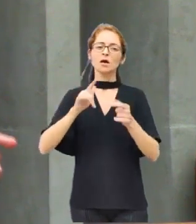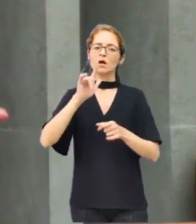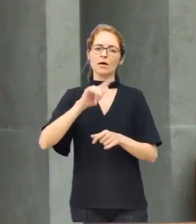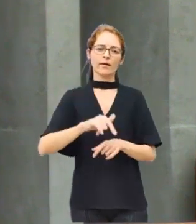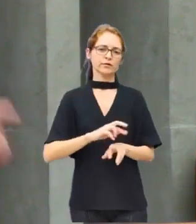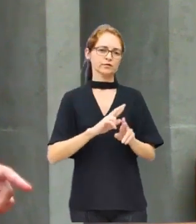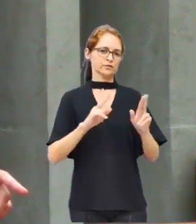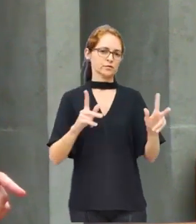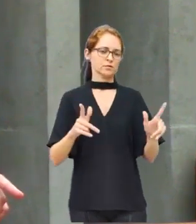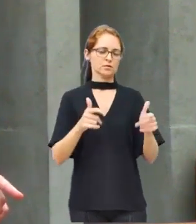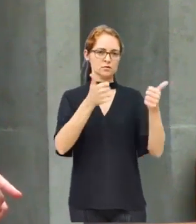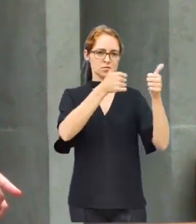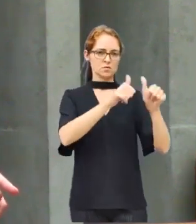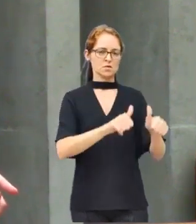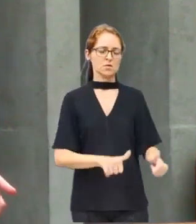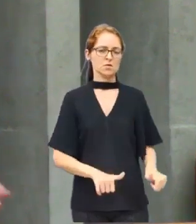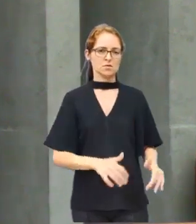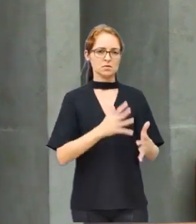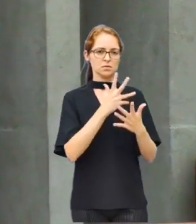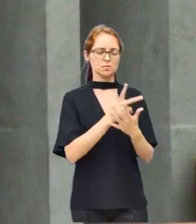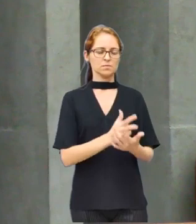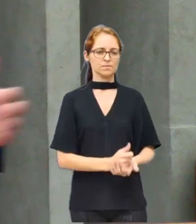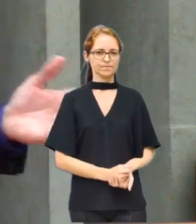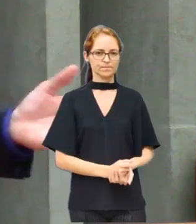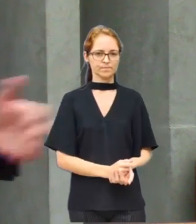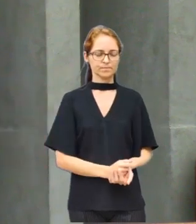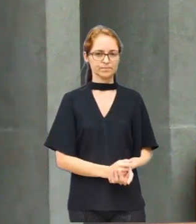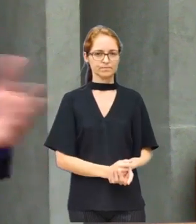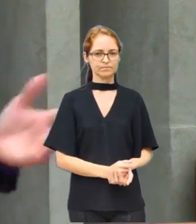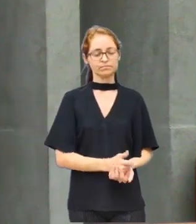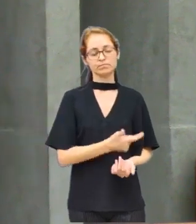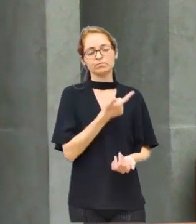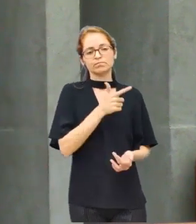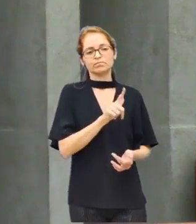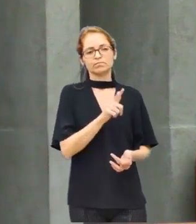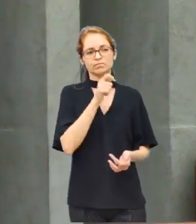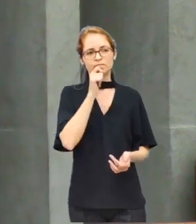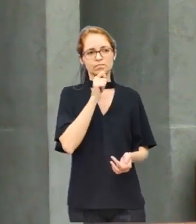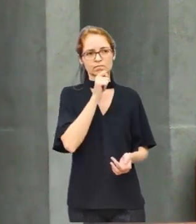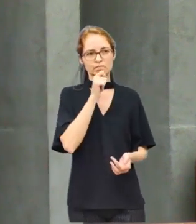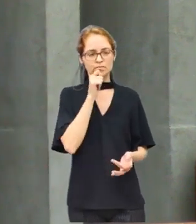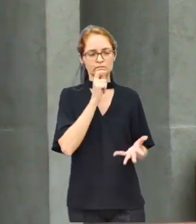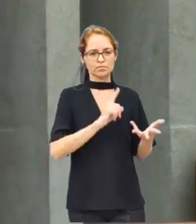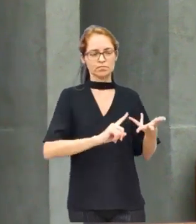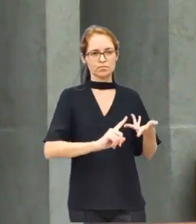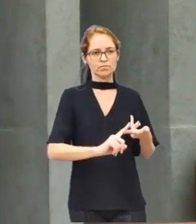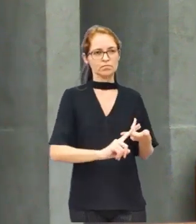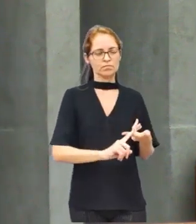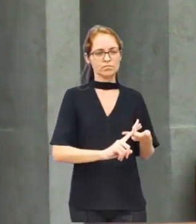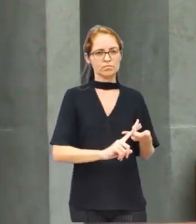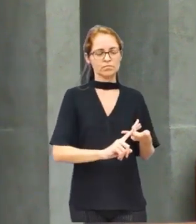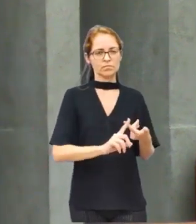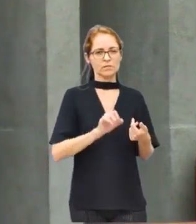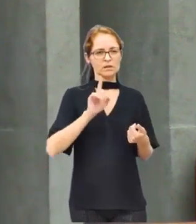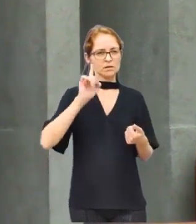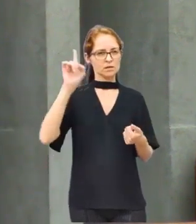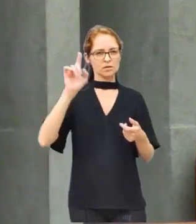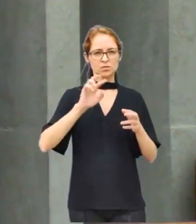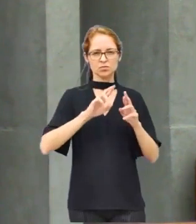que eles estavam adorando e talvez fazendo outros sacrifícios e tantas outras coisas. Esse Deus era completamente